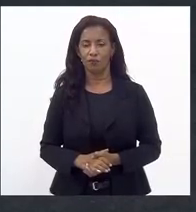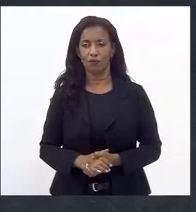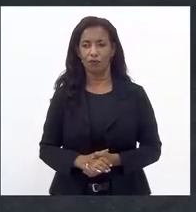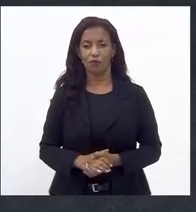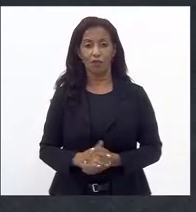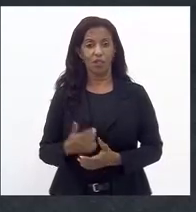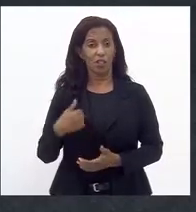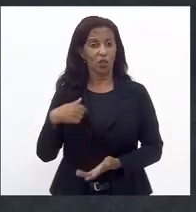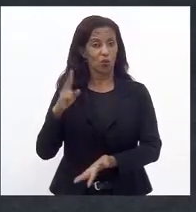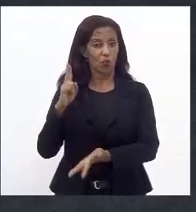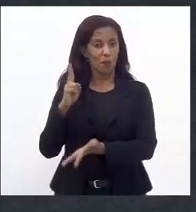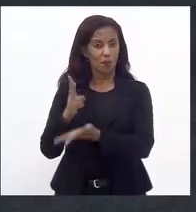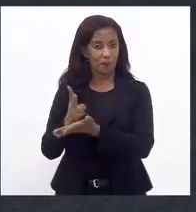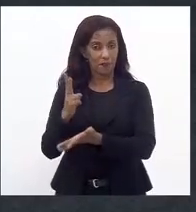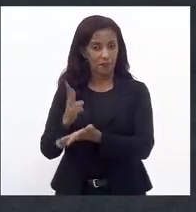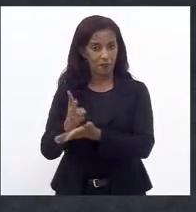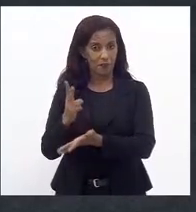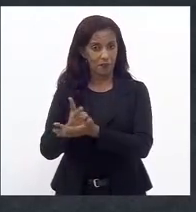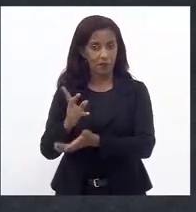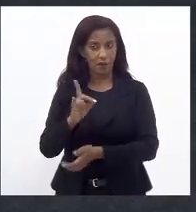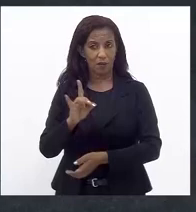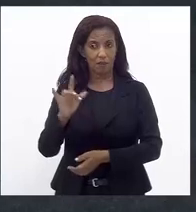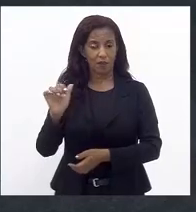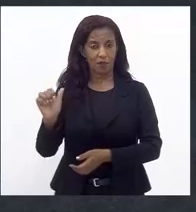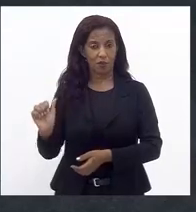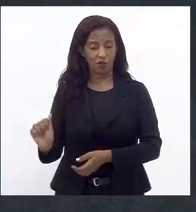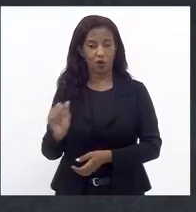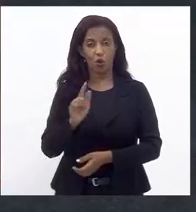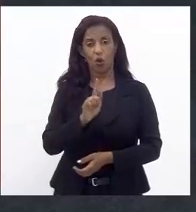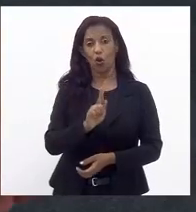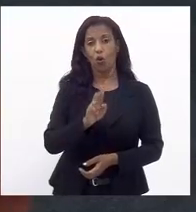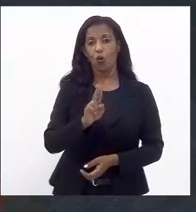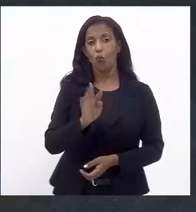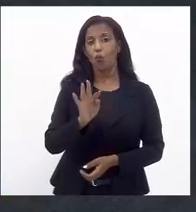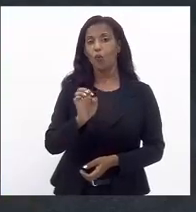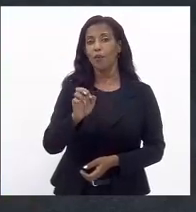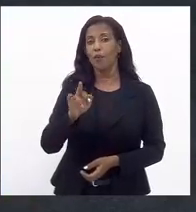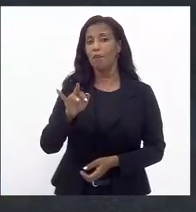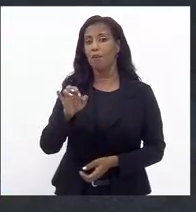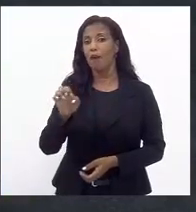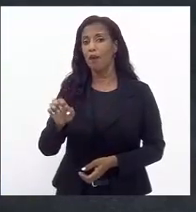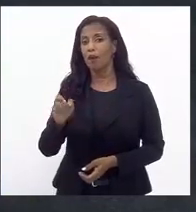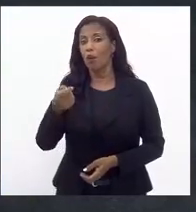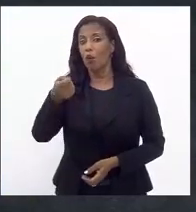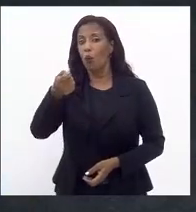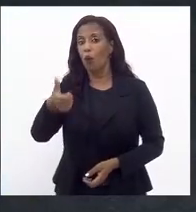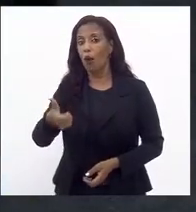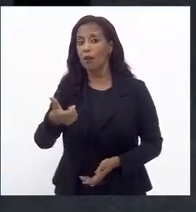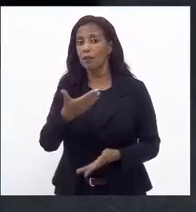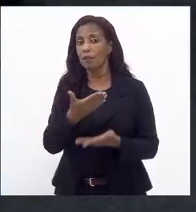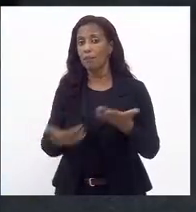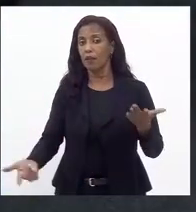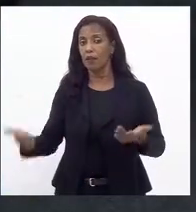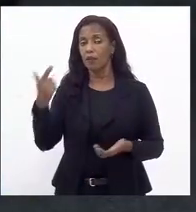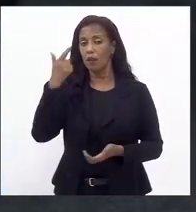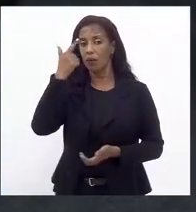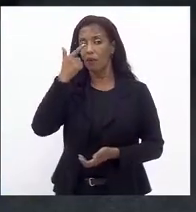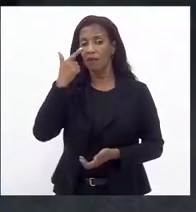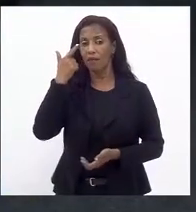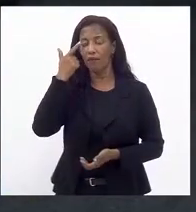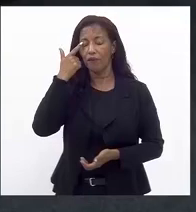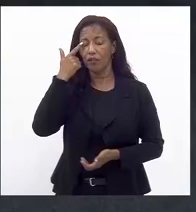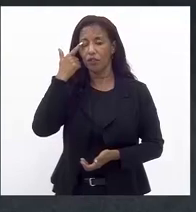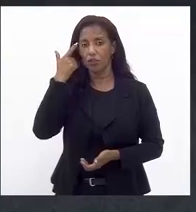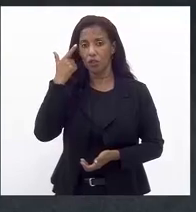e no mesmo dia que o Gutemberg quase perdeu a vista e o